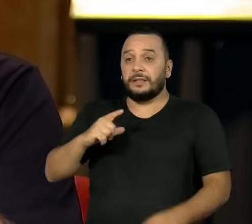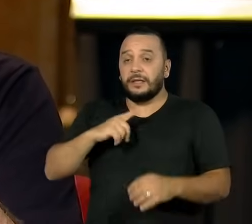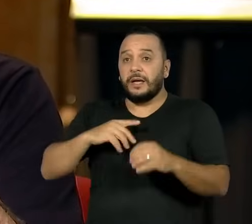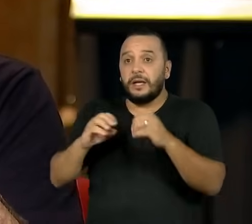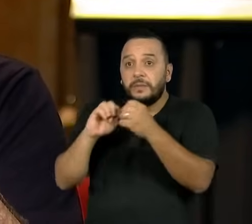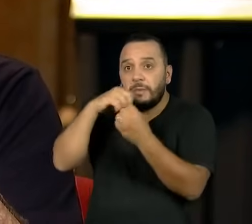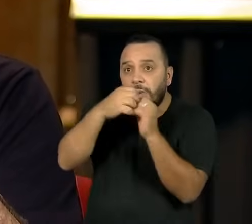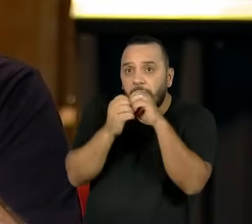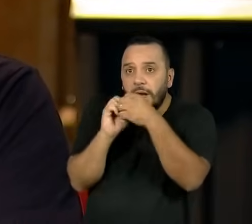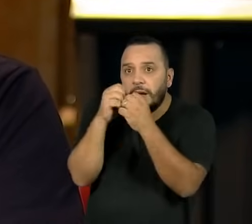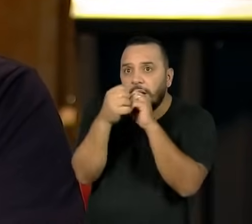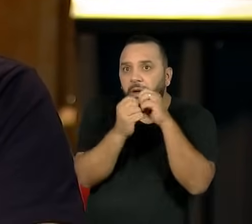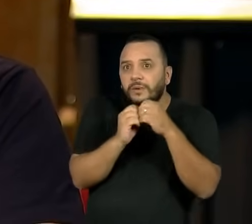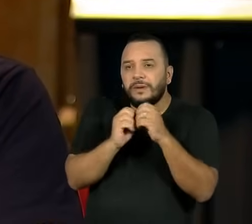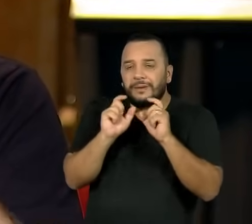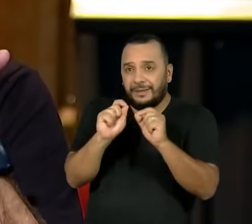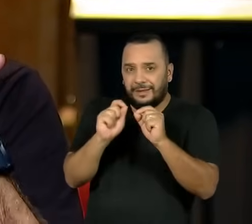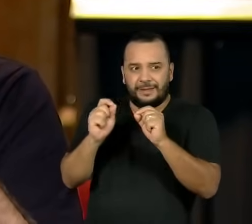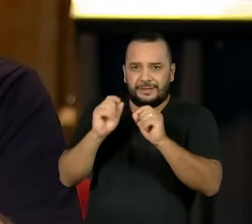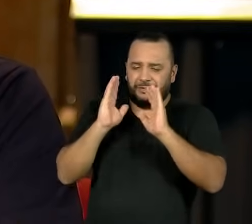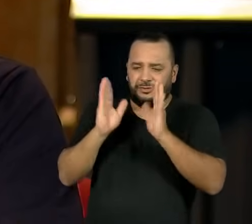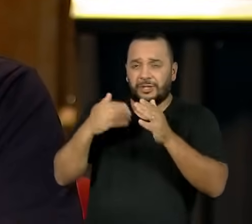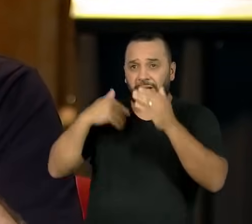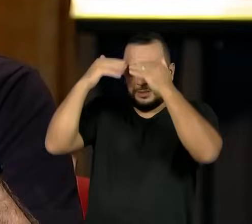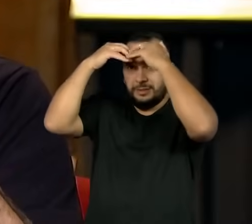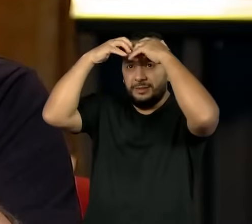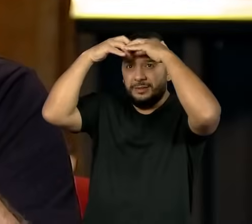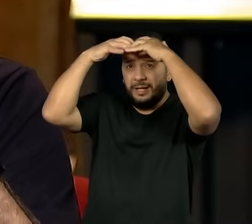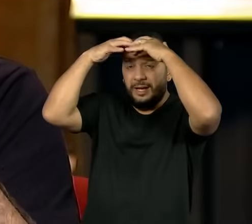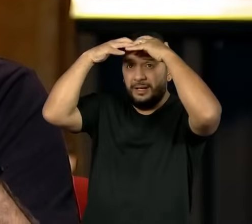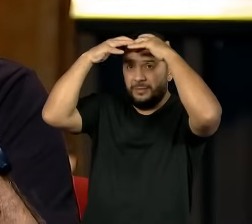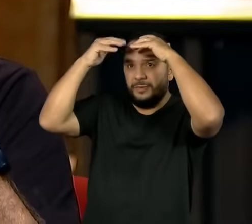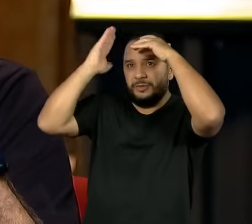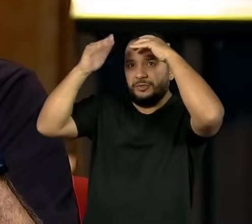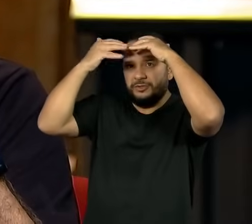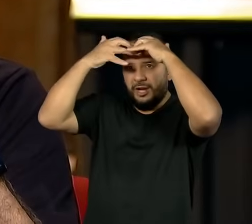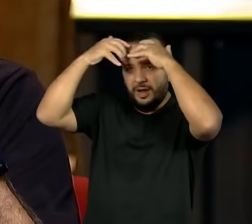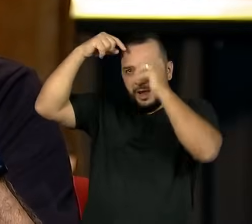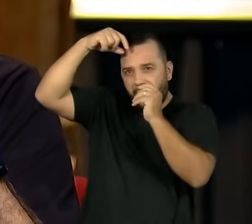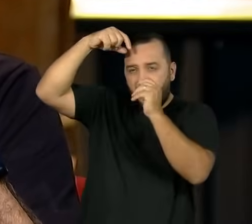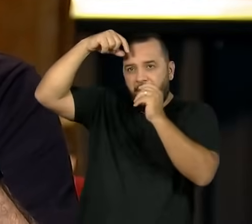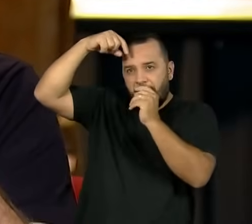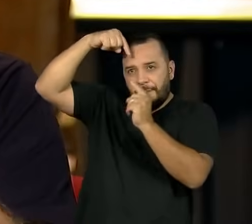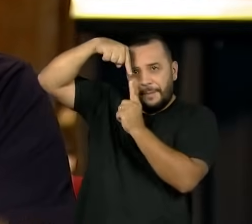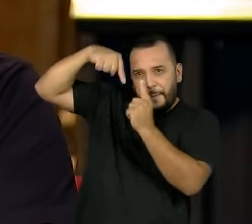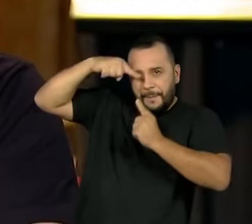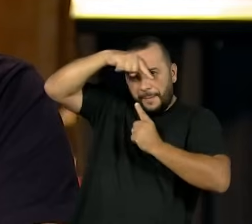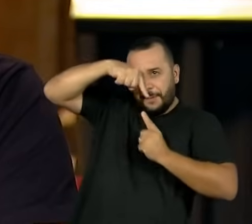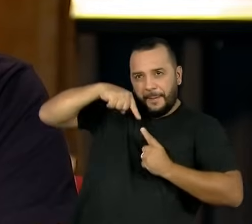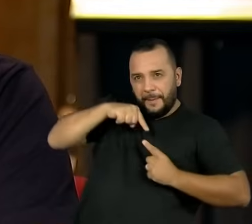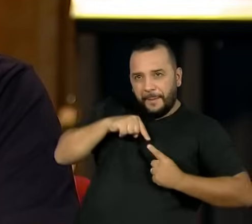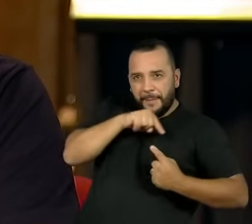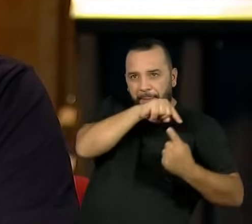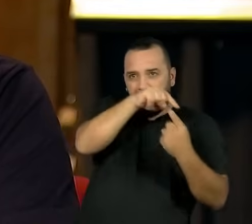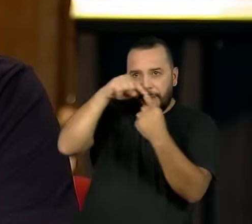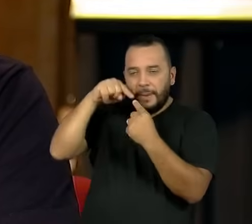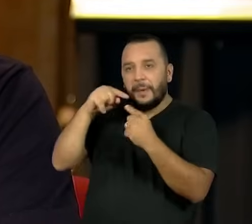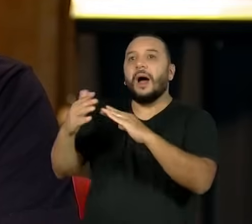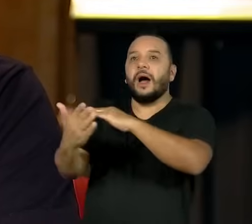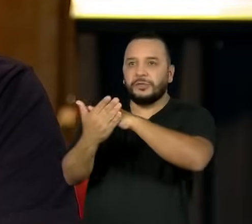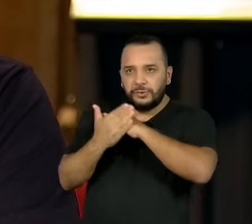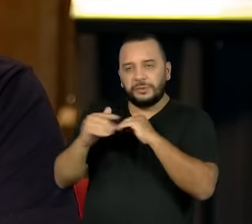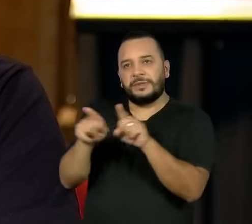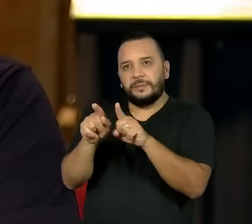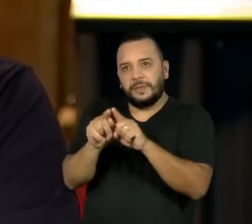associadas à neuroplasticidade, que é essa capacidade que o cérebro tem de se ligar, de fazer novas conexões. Tá. Mas tem um outro lado, Tassi, que eu acho